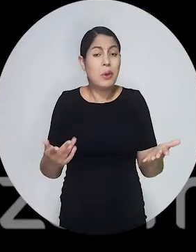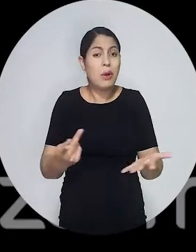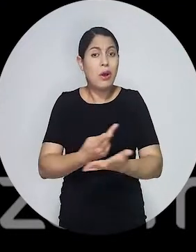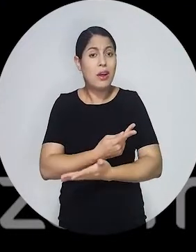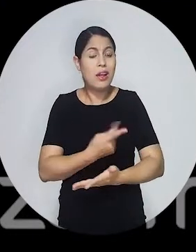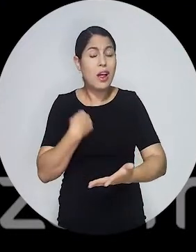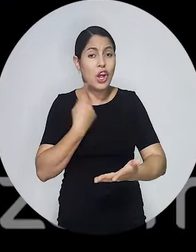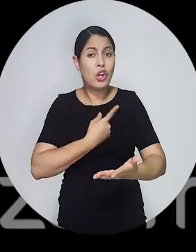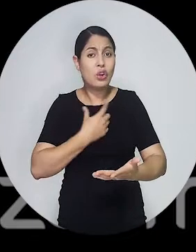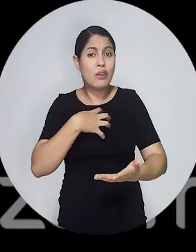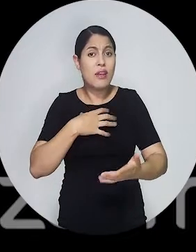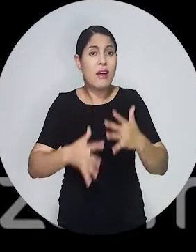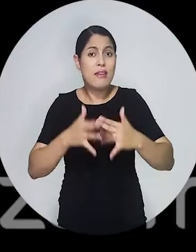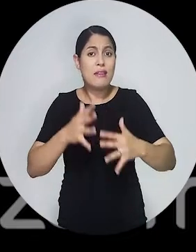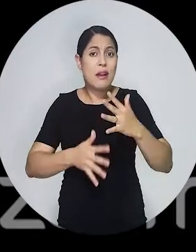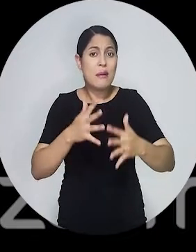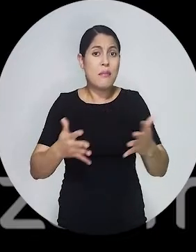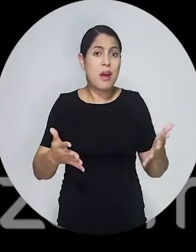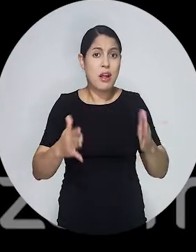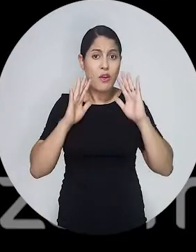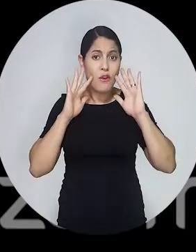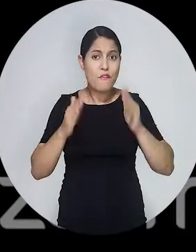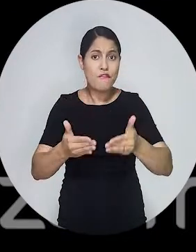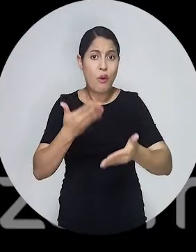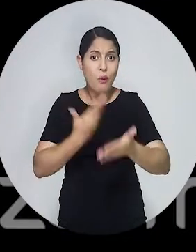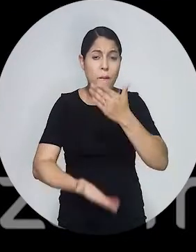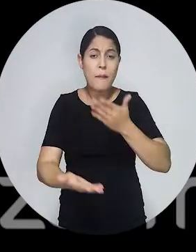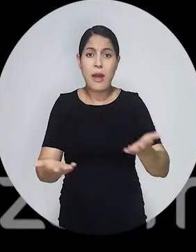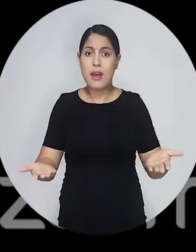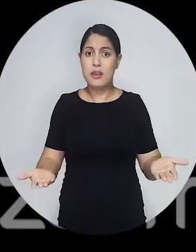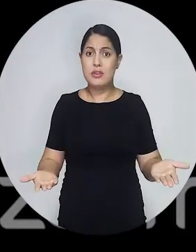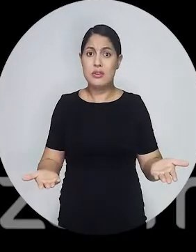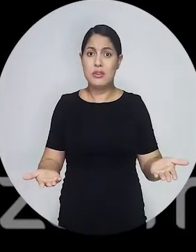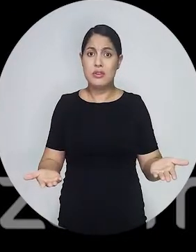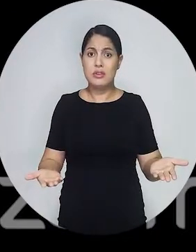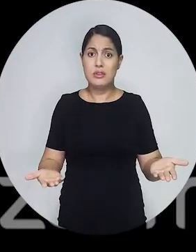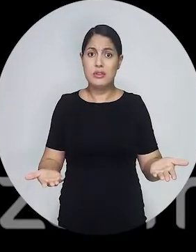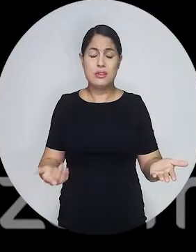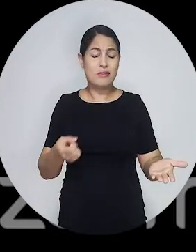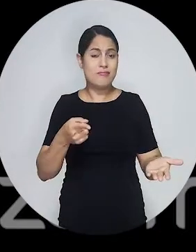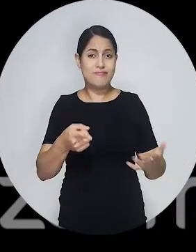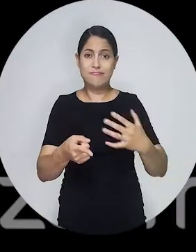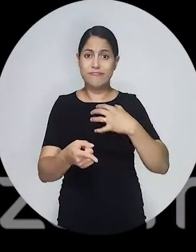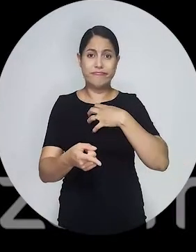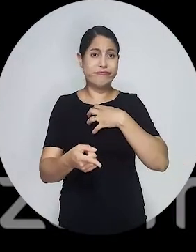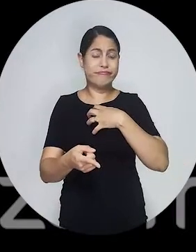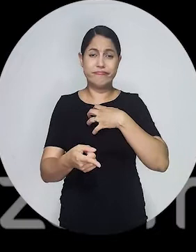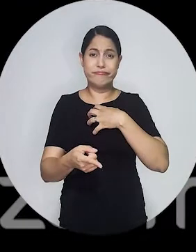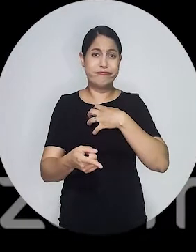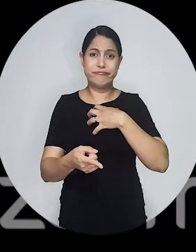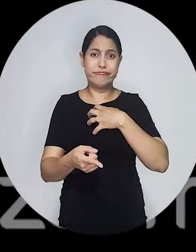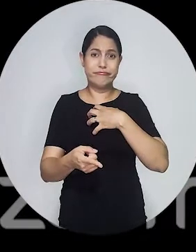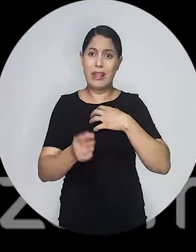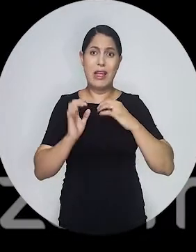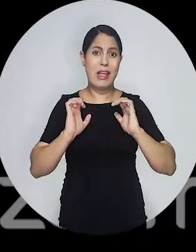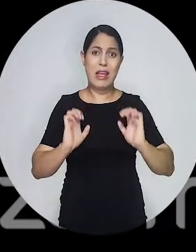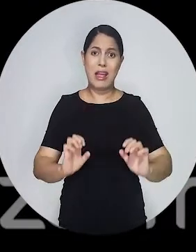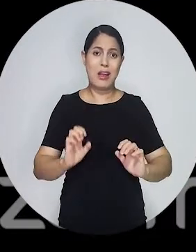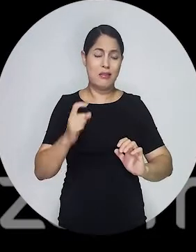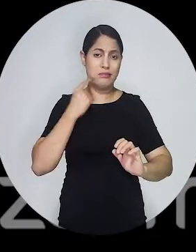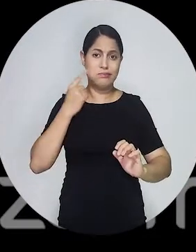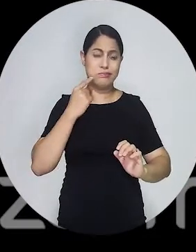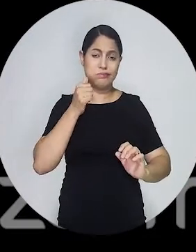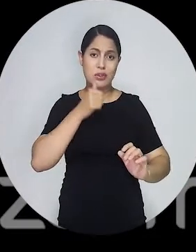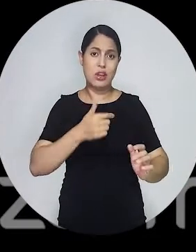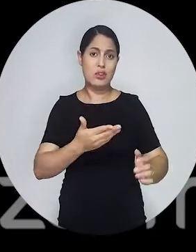realização da nossa sessão. São barulhos que nos atrapalham, tira a concentração. Eu acho